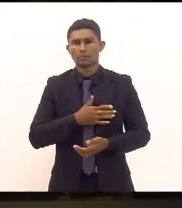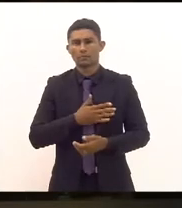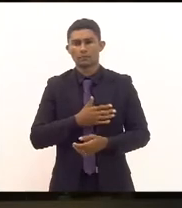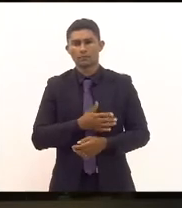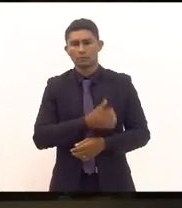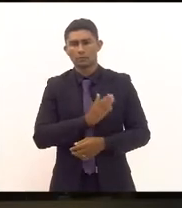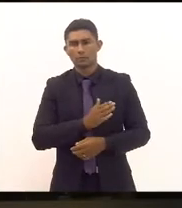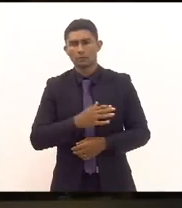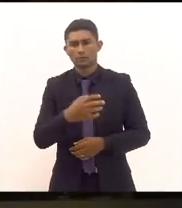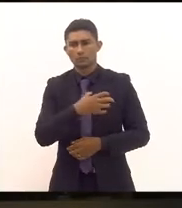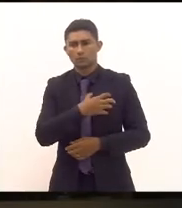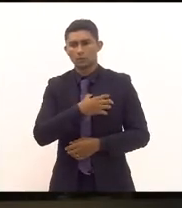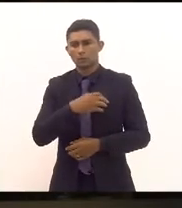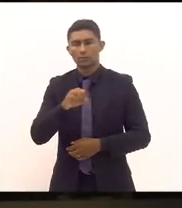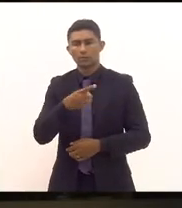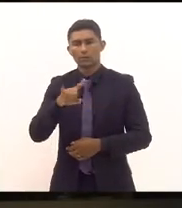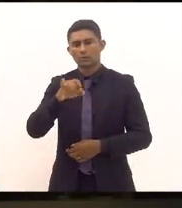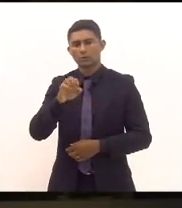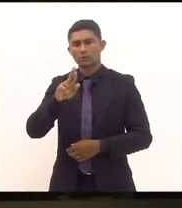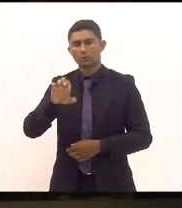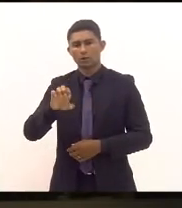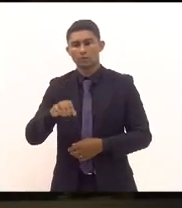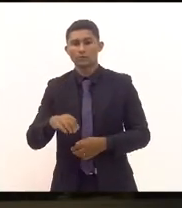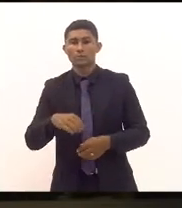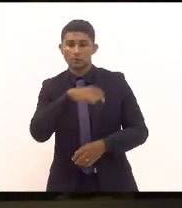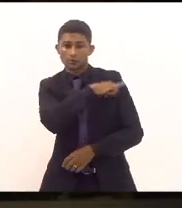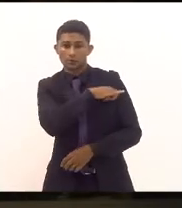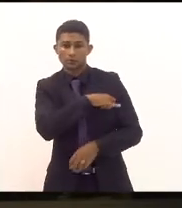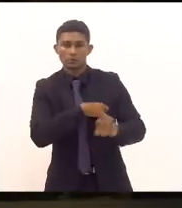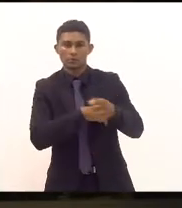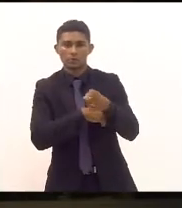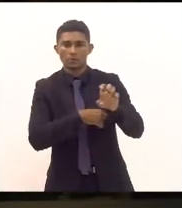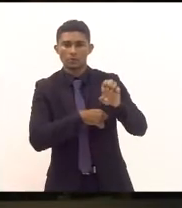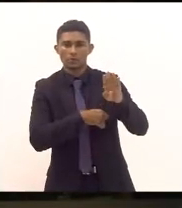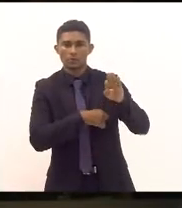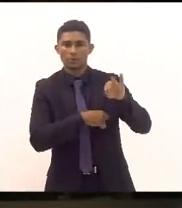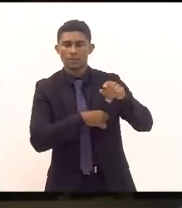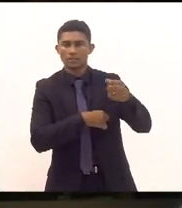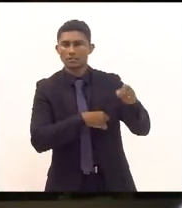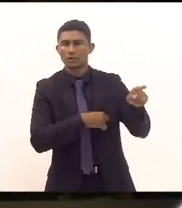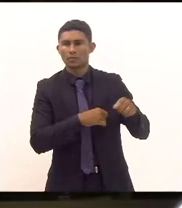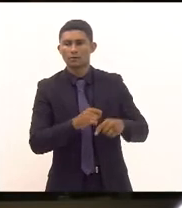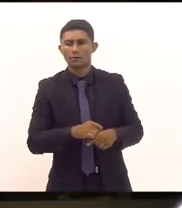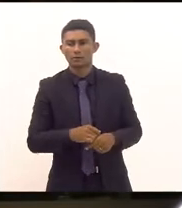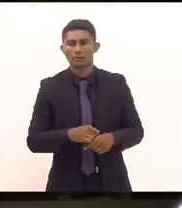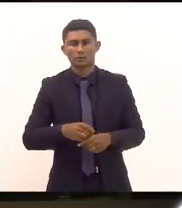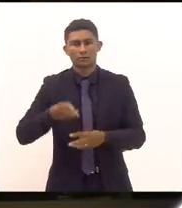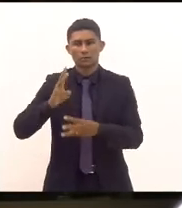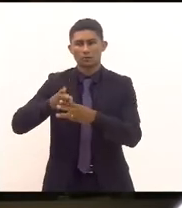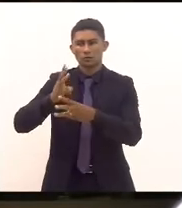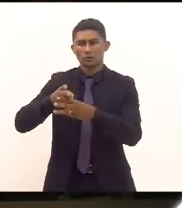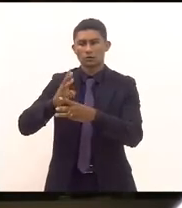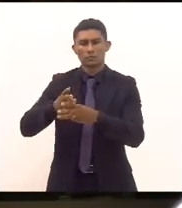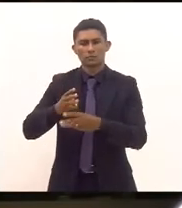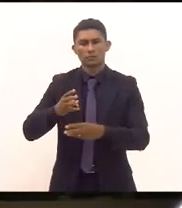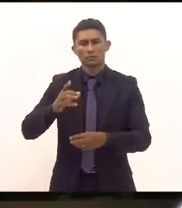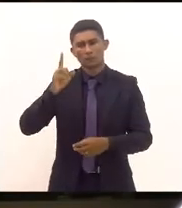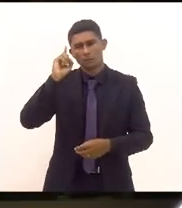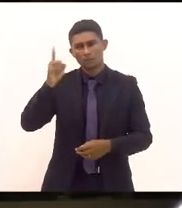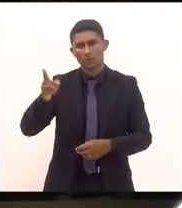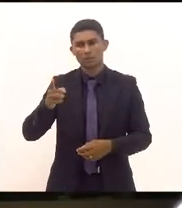na Bahia São Jorge no Rio São Sebastião Oxossi é quem manda